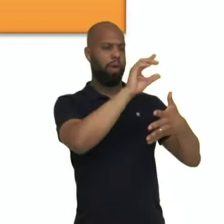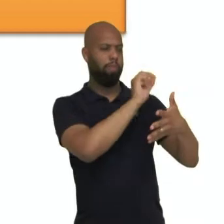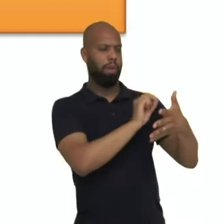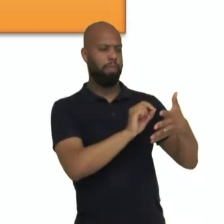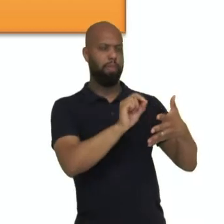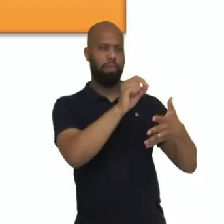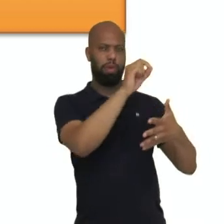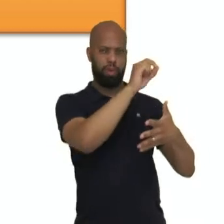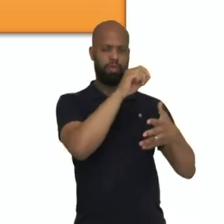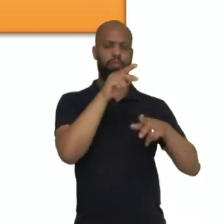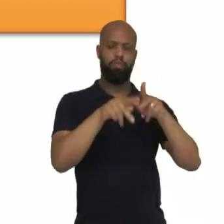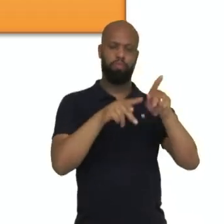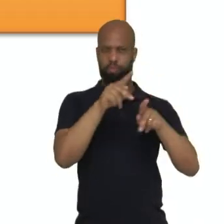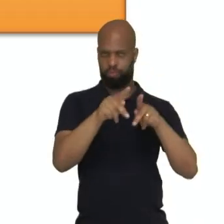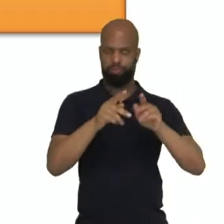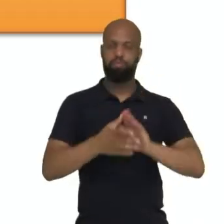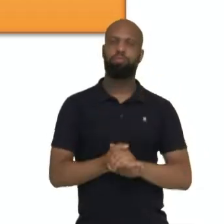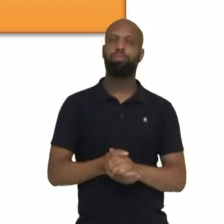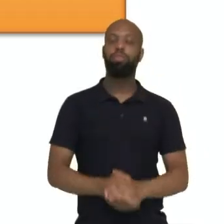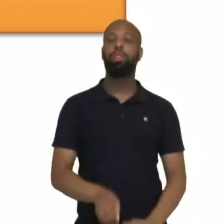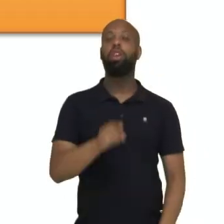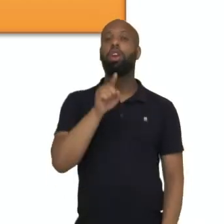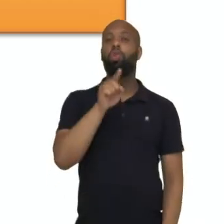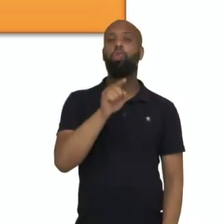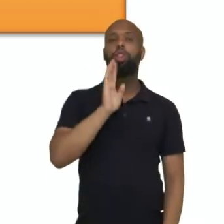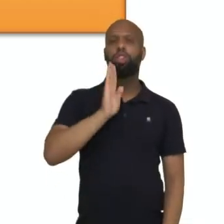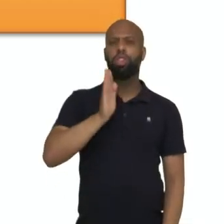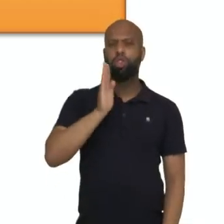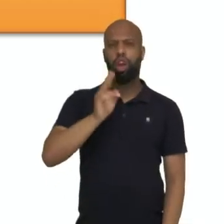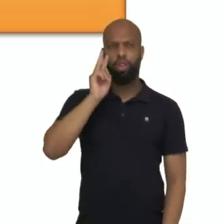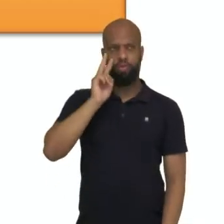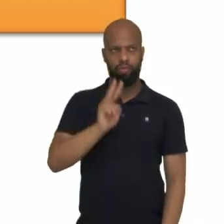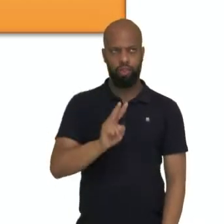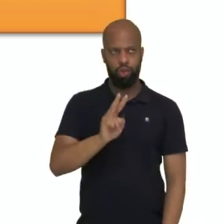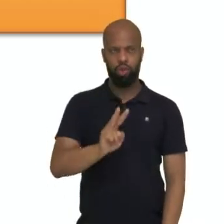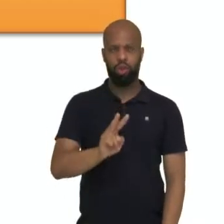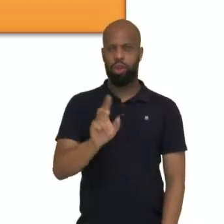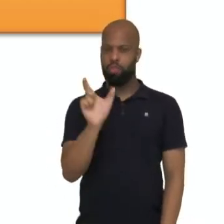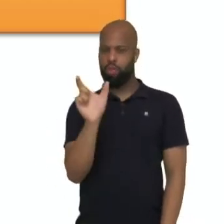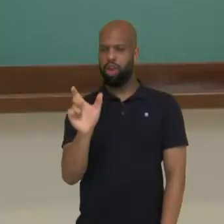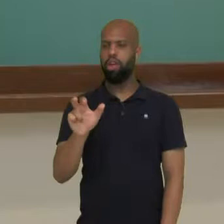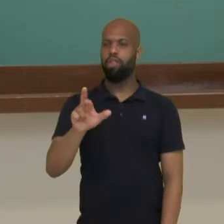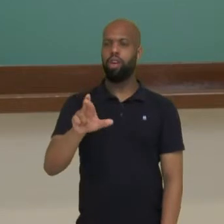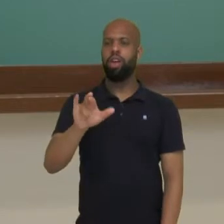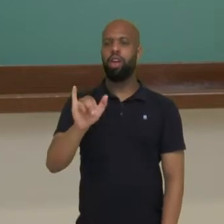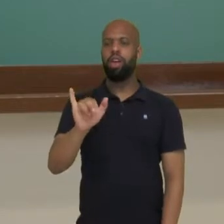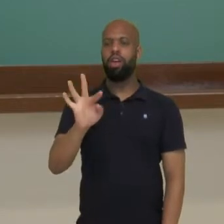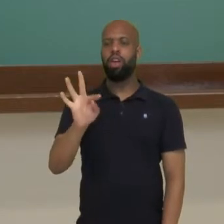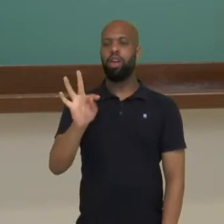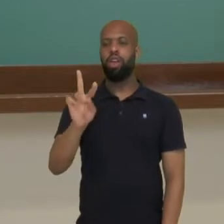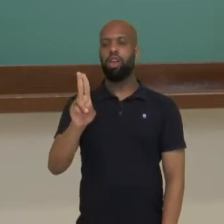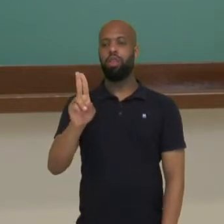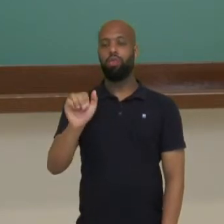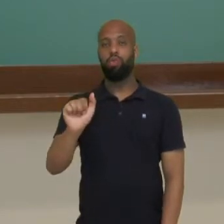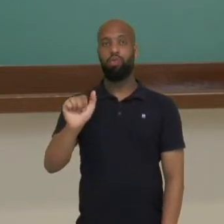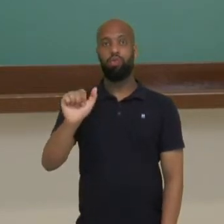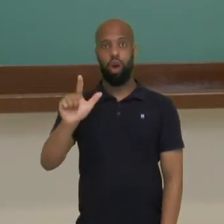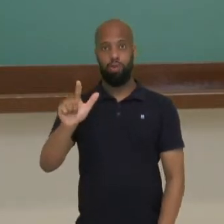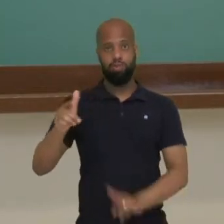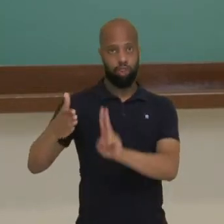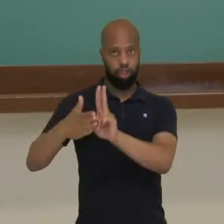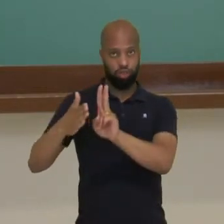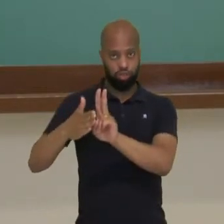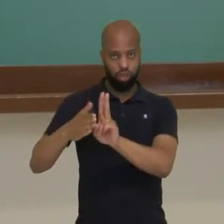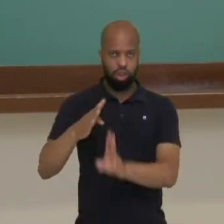início de conversa, você já ouviu falar de algum ritual indígena? Você conhece algum